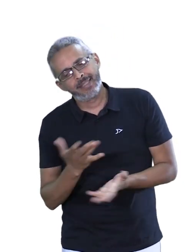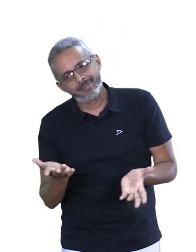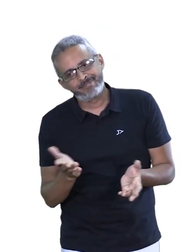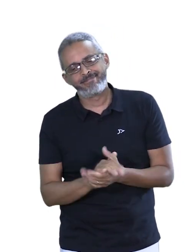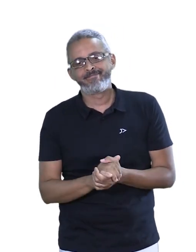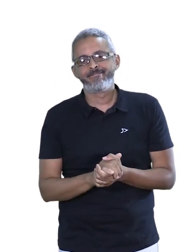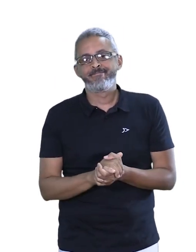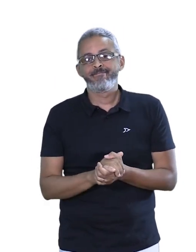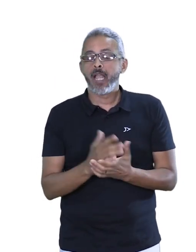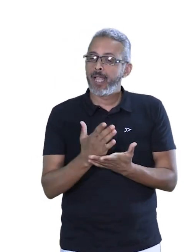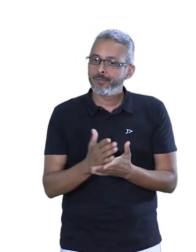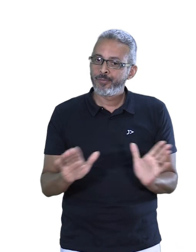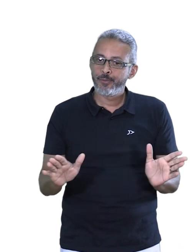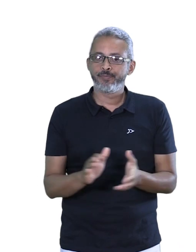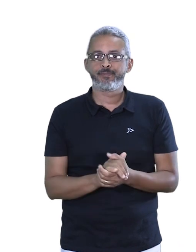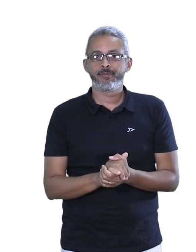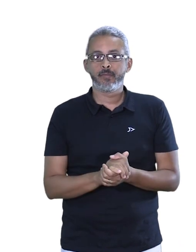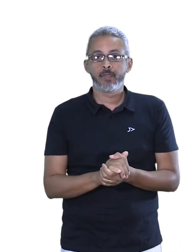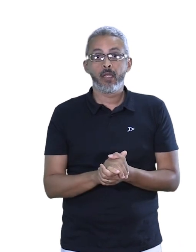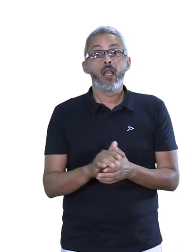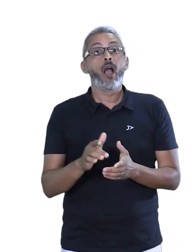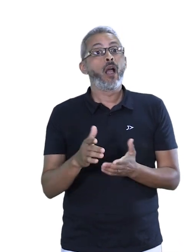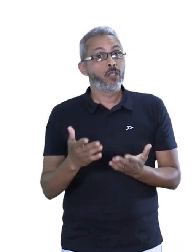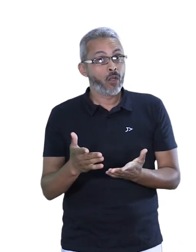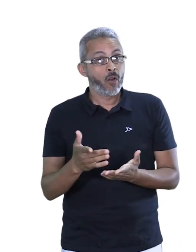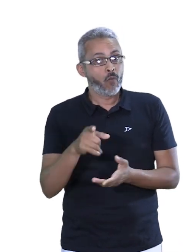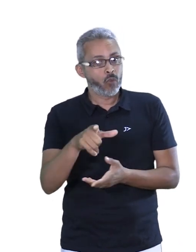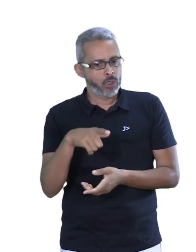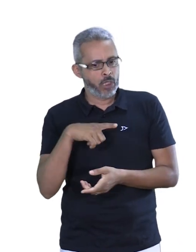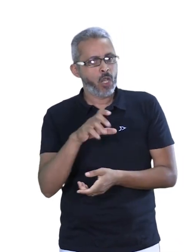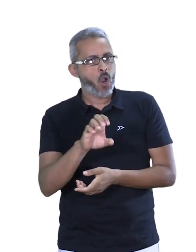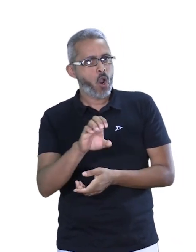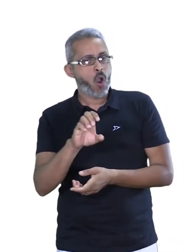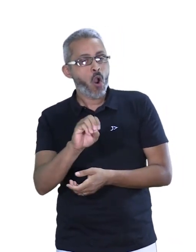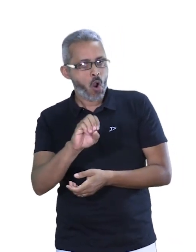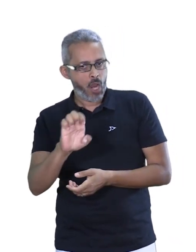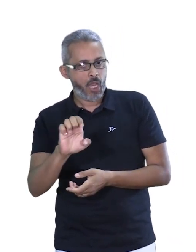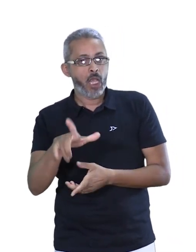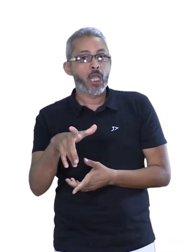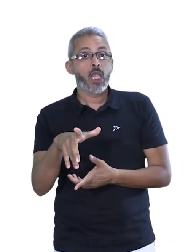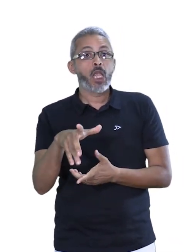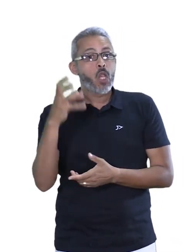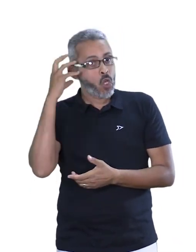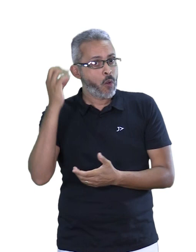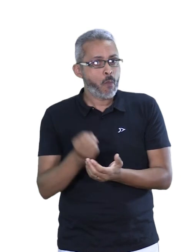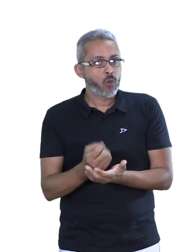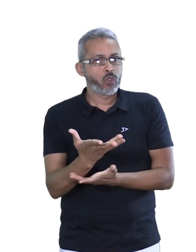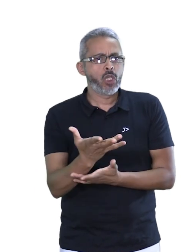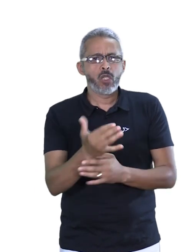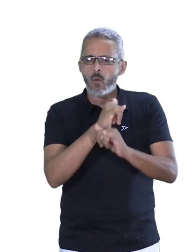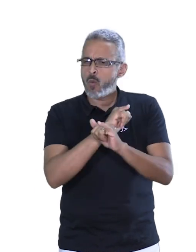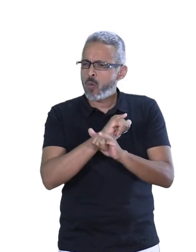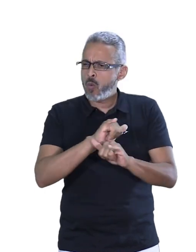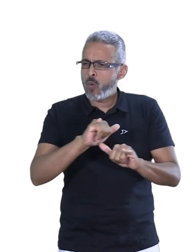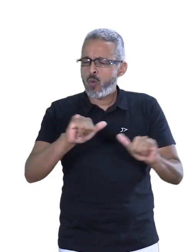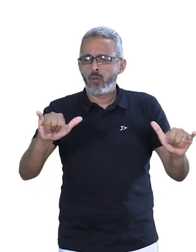Que pena, galera! Ficamos por aqui. No entanto, você tem OE e os podcasts com